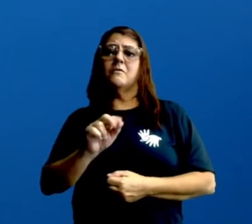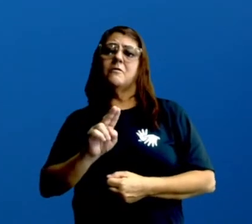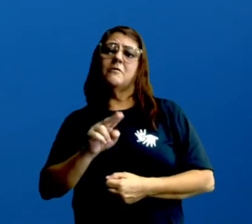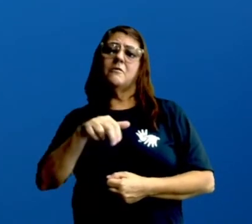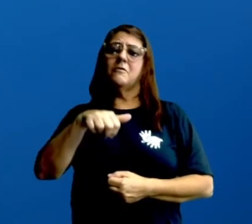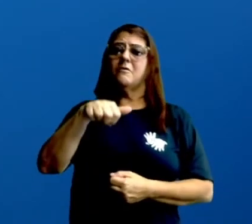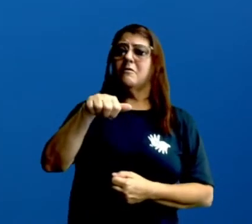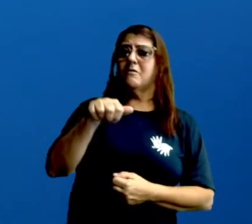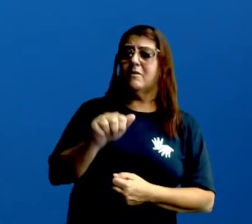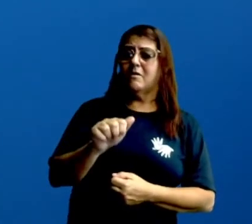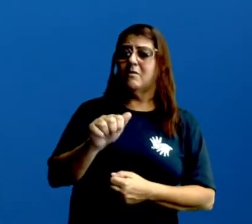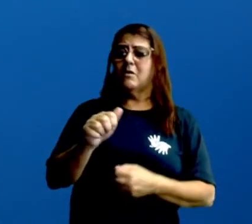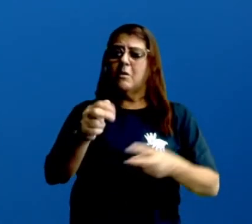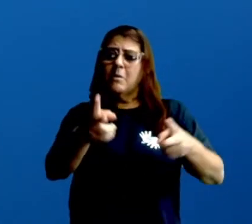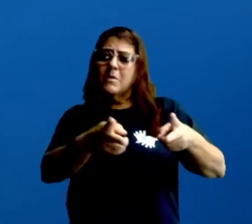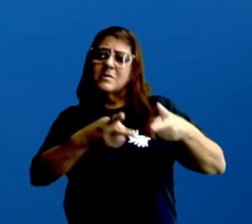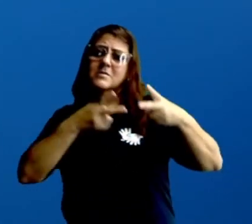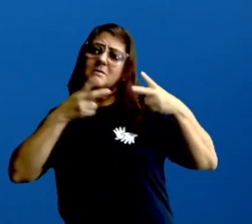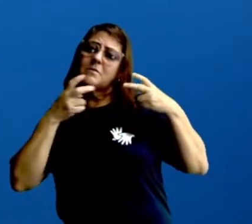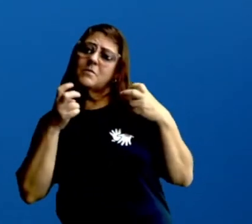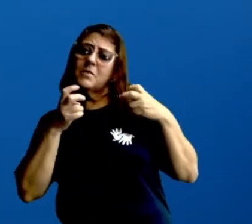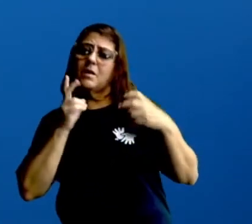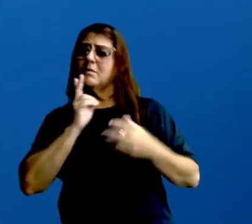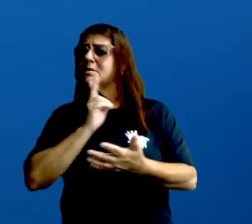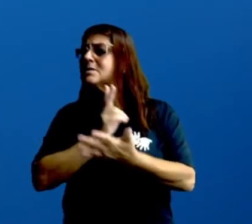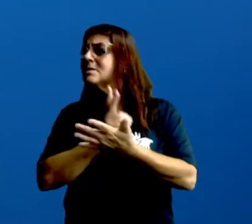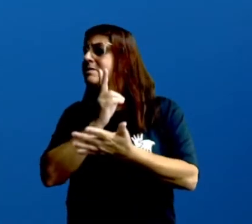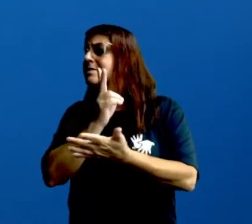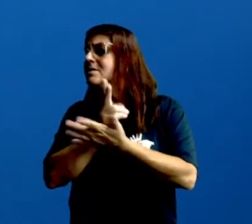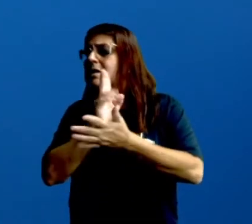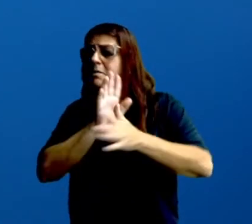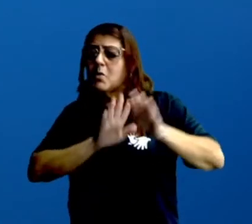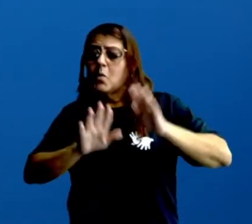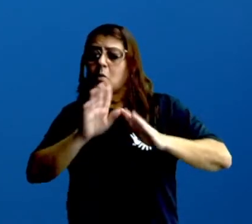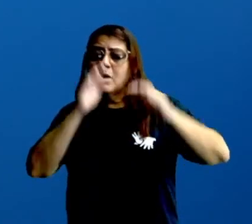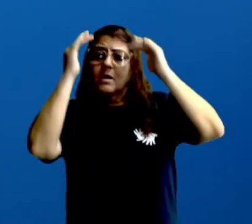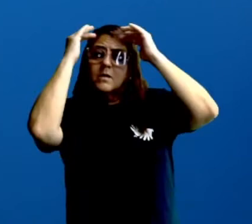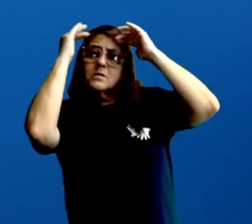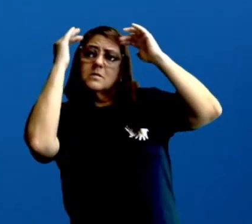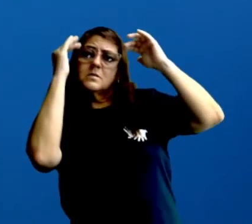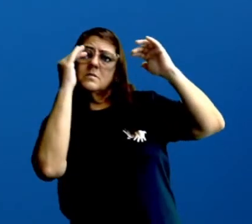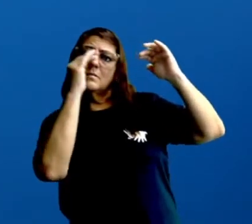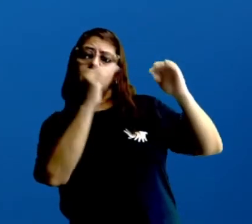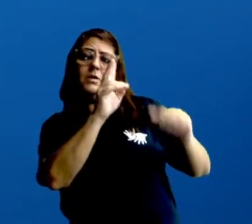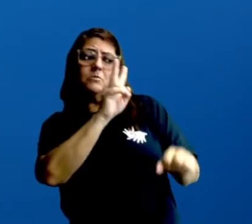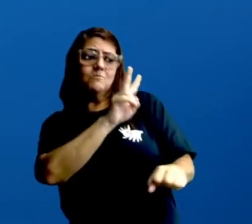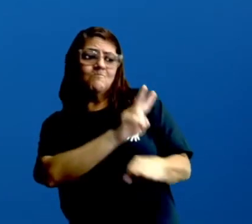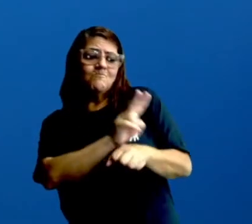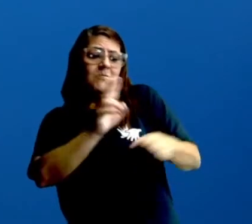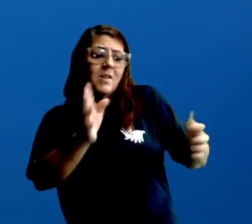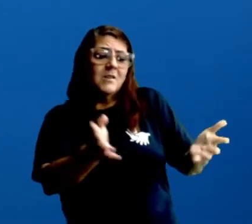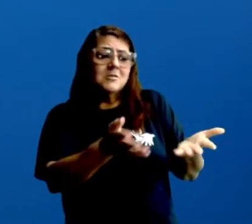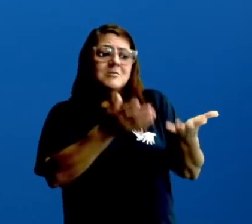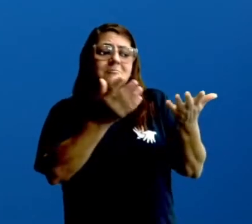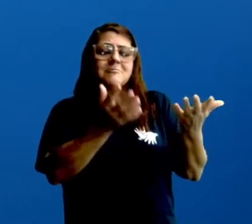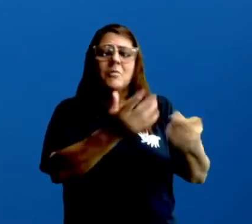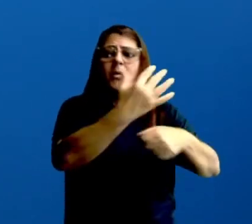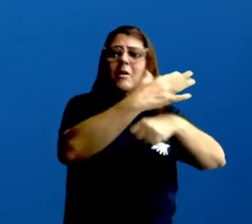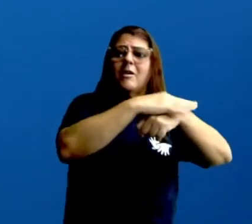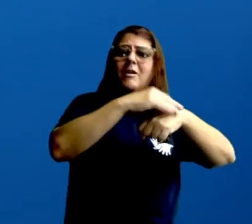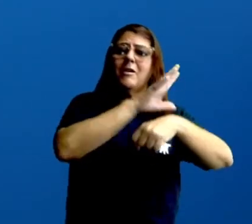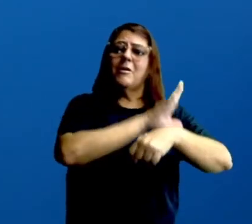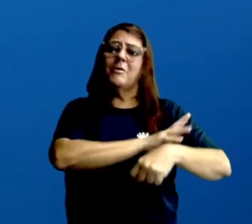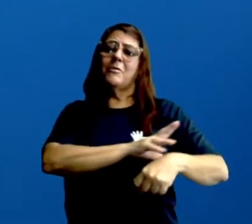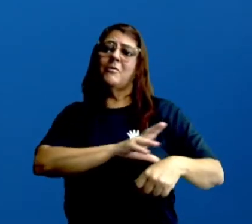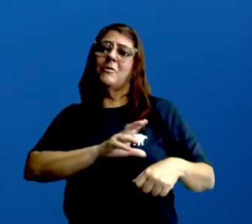e é importante que vocês percebam sempre um cuidado respeito EA preservação que deve ser nossa